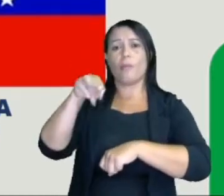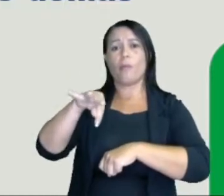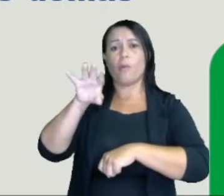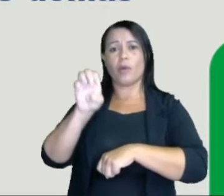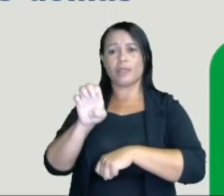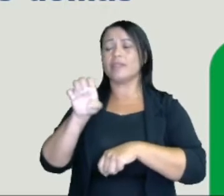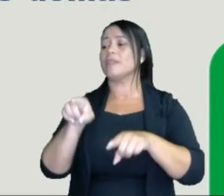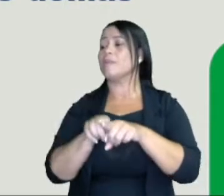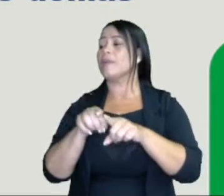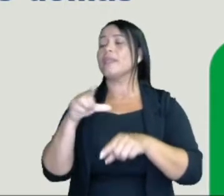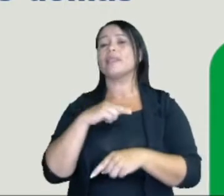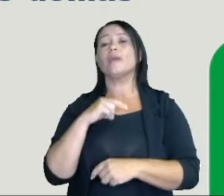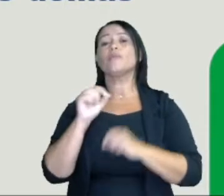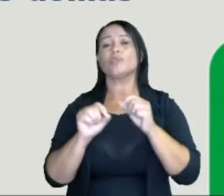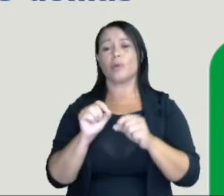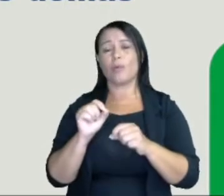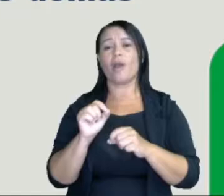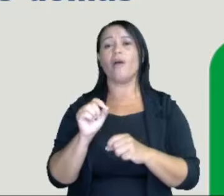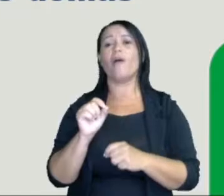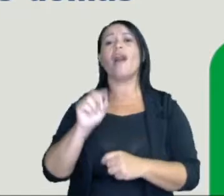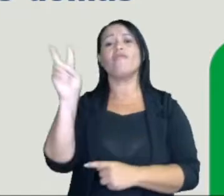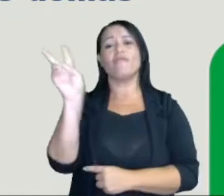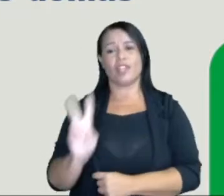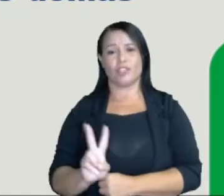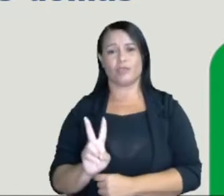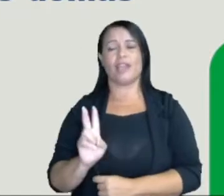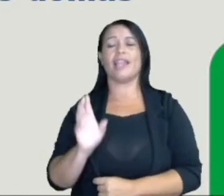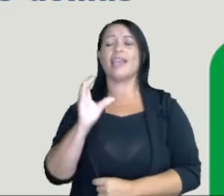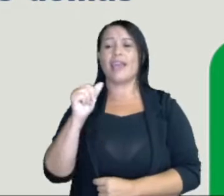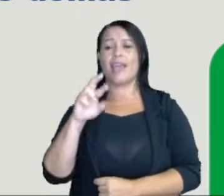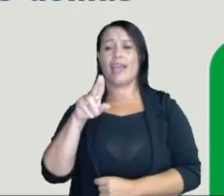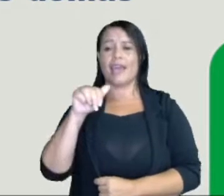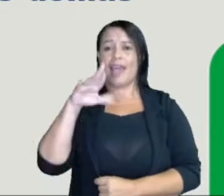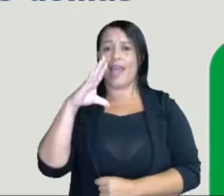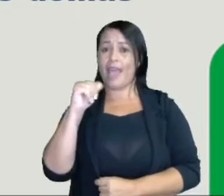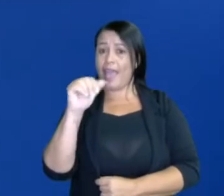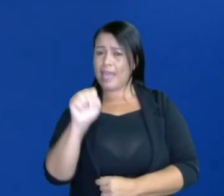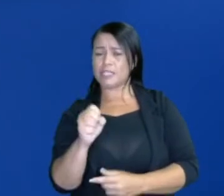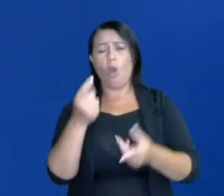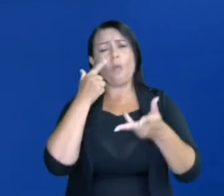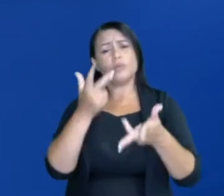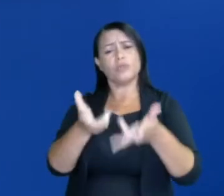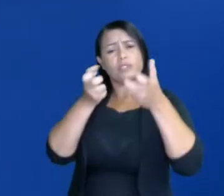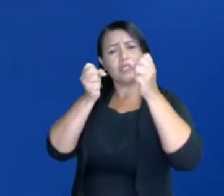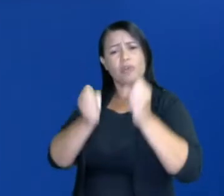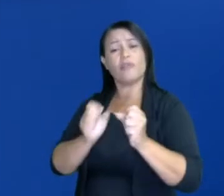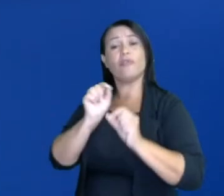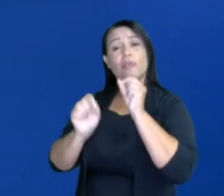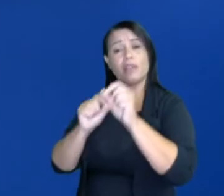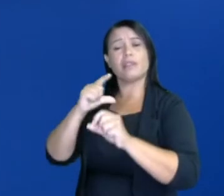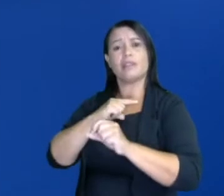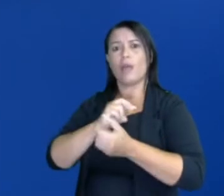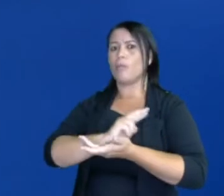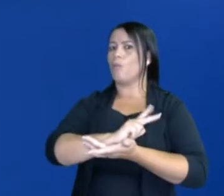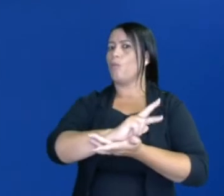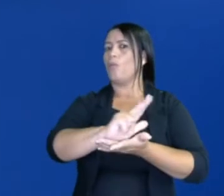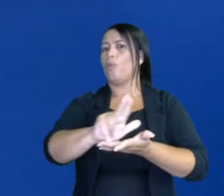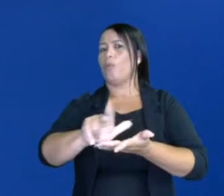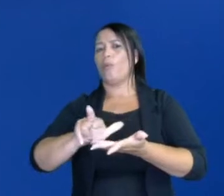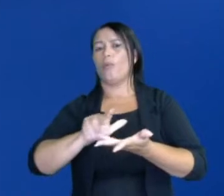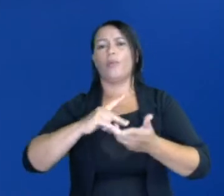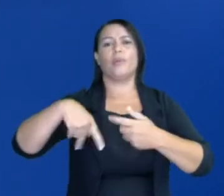E a Venezuela, que a capital é Caracas. Então, como vocês puderam ver, a gente tem um monte